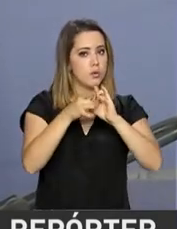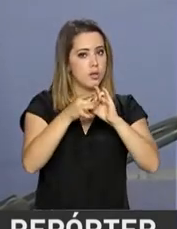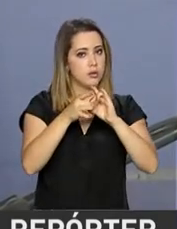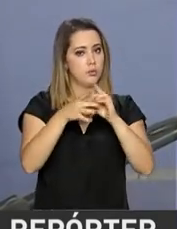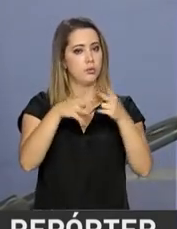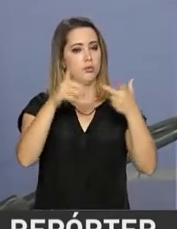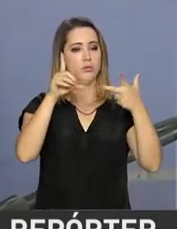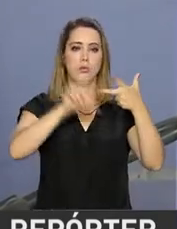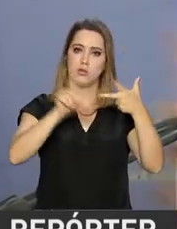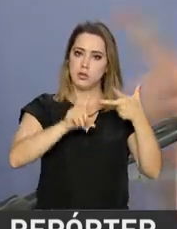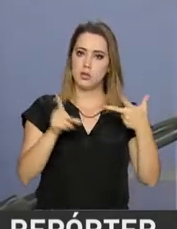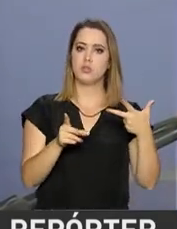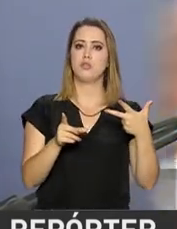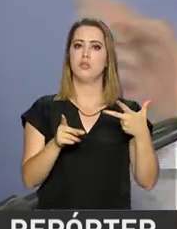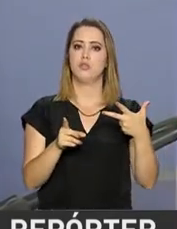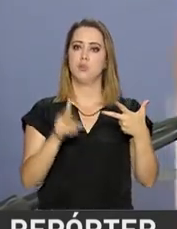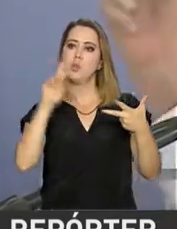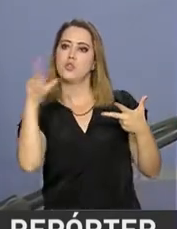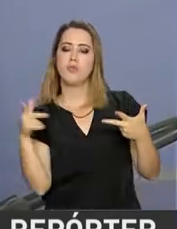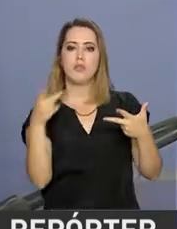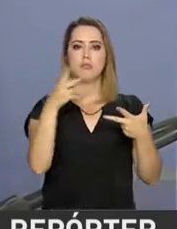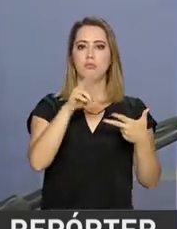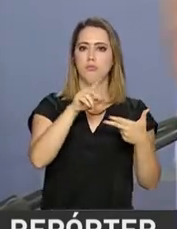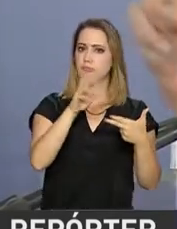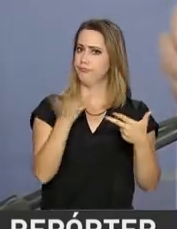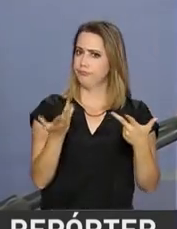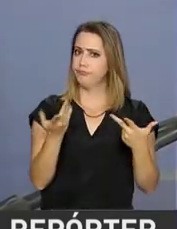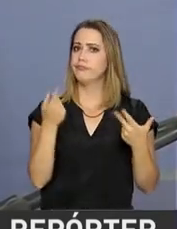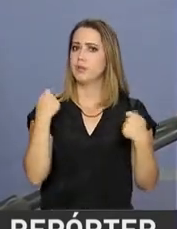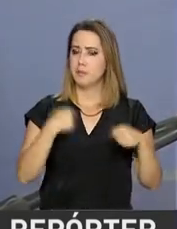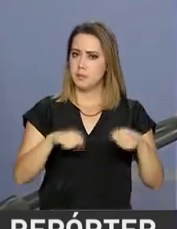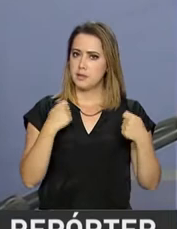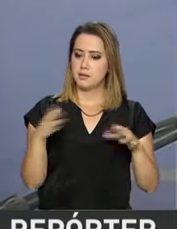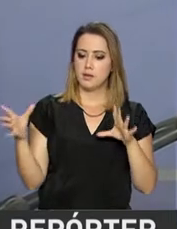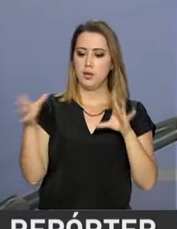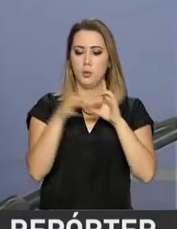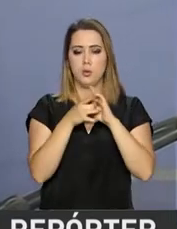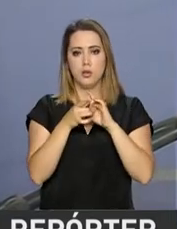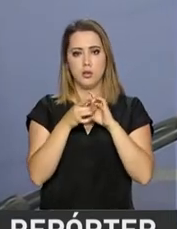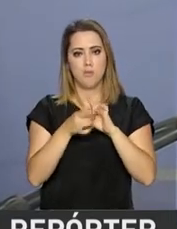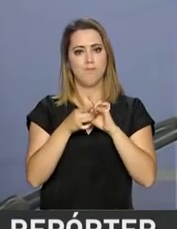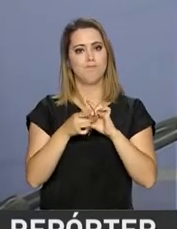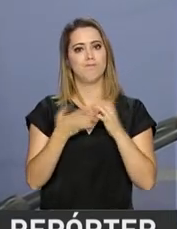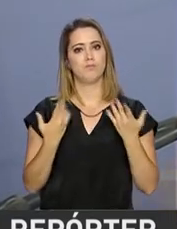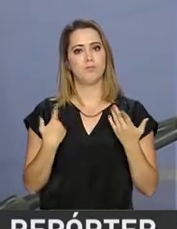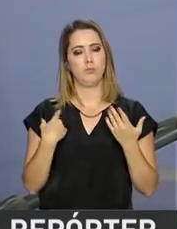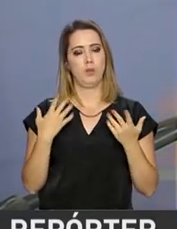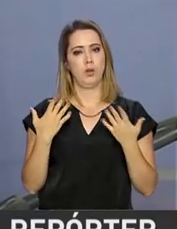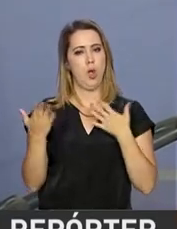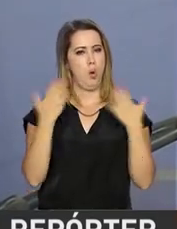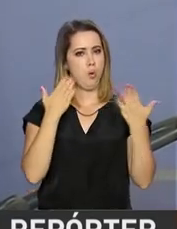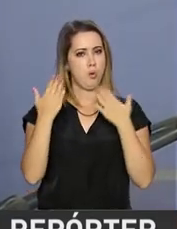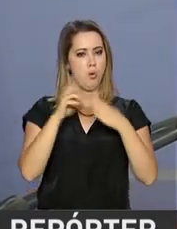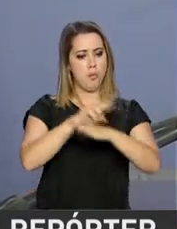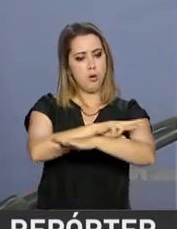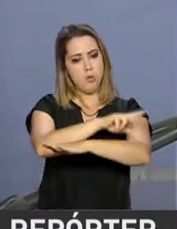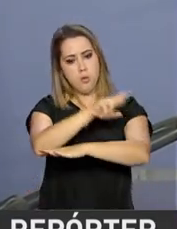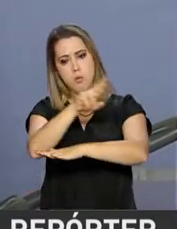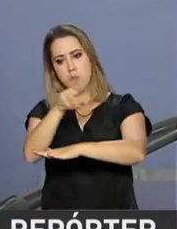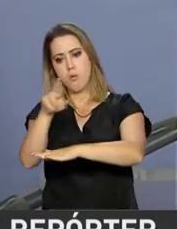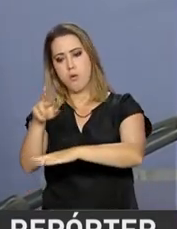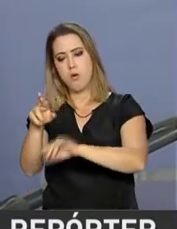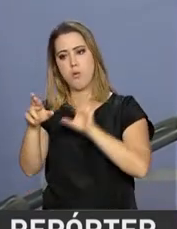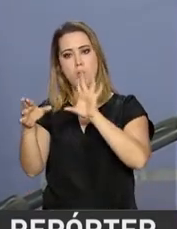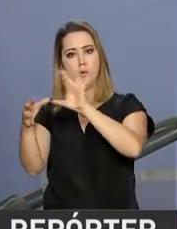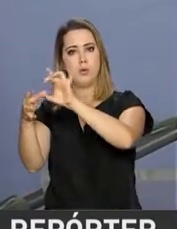legislativo não estabeleceu uma ponte estabeleceu uma ponte que nos permitiu não é